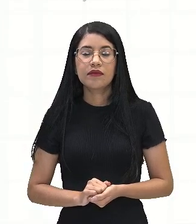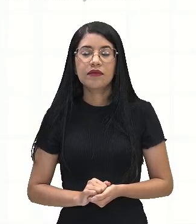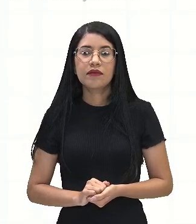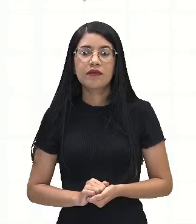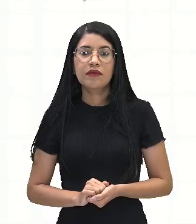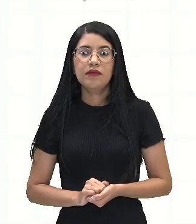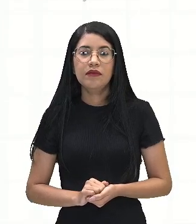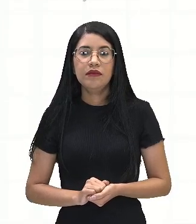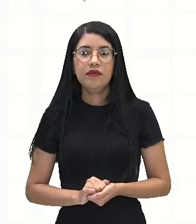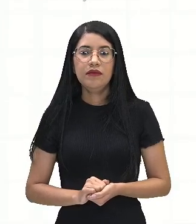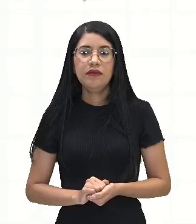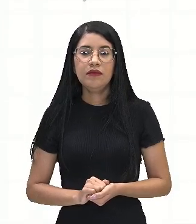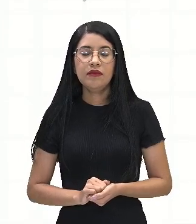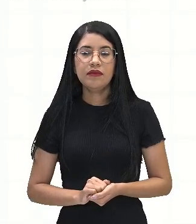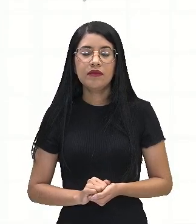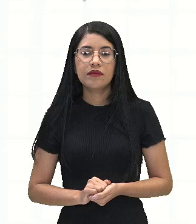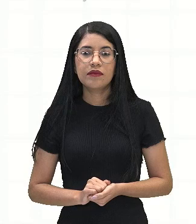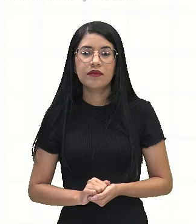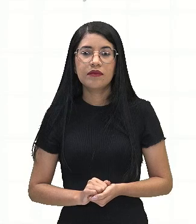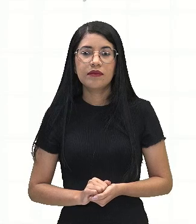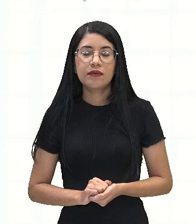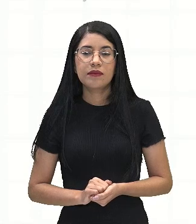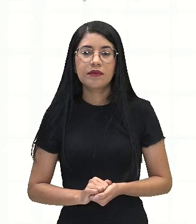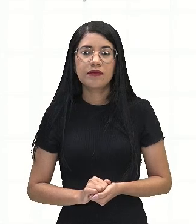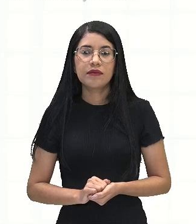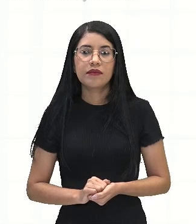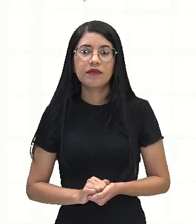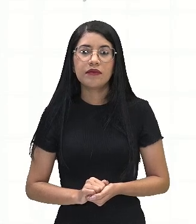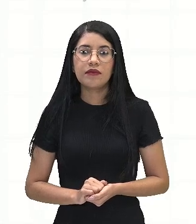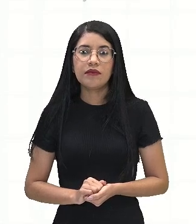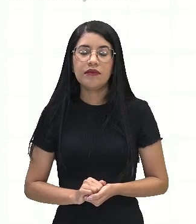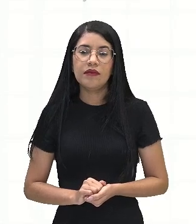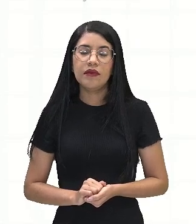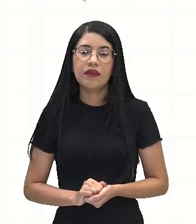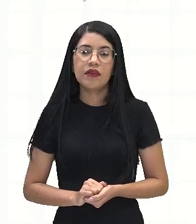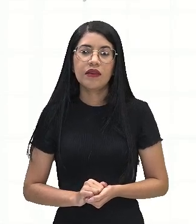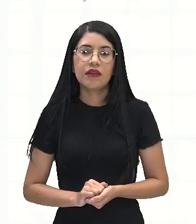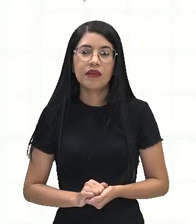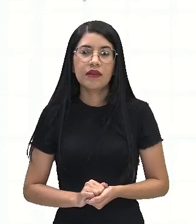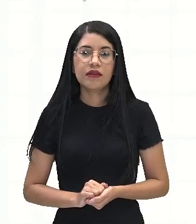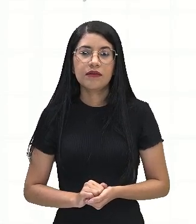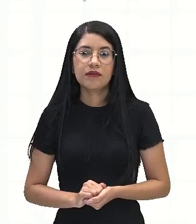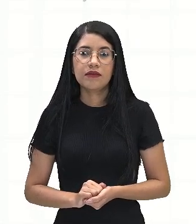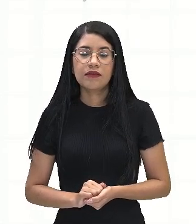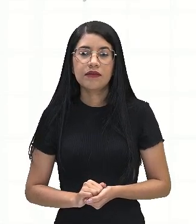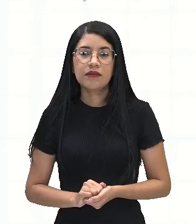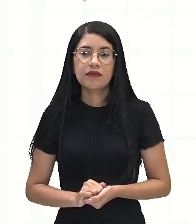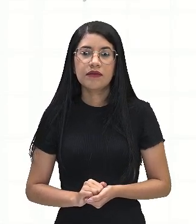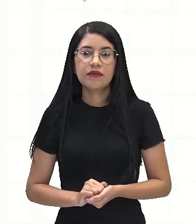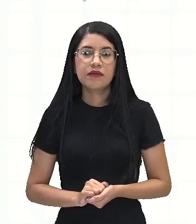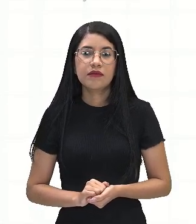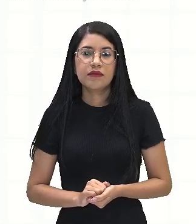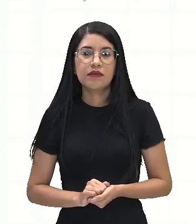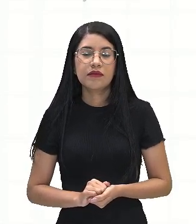Além do aumento da temperatura, nós temos uma